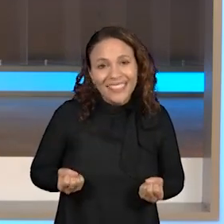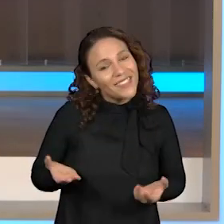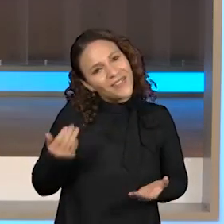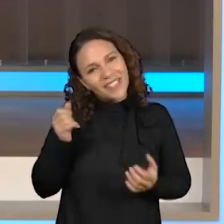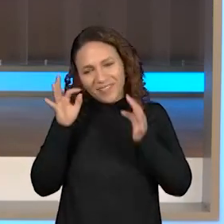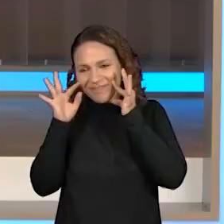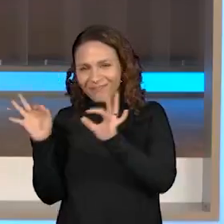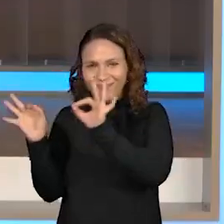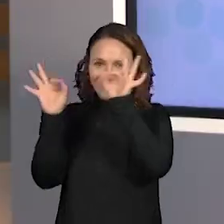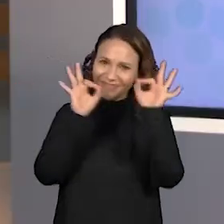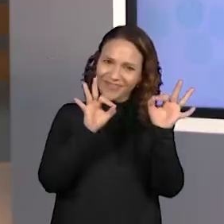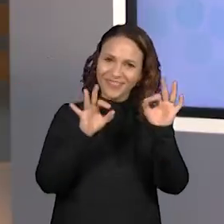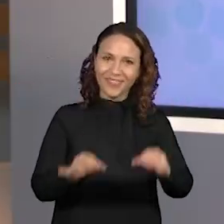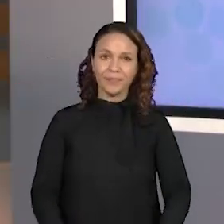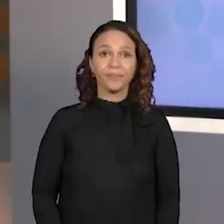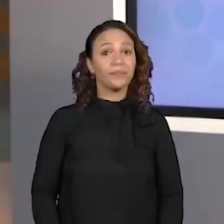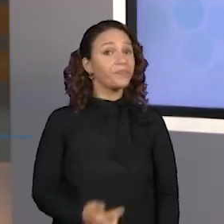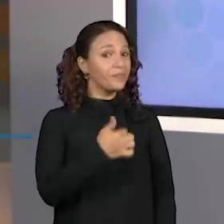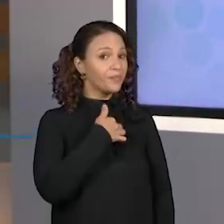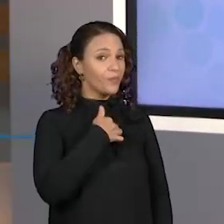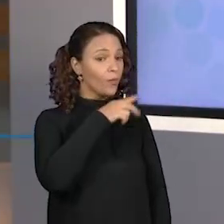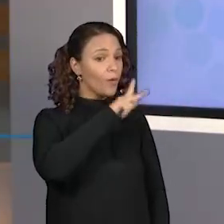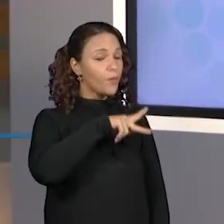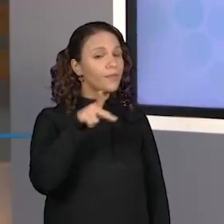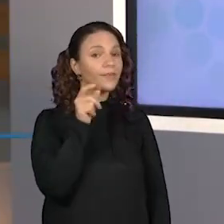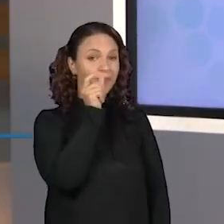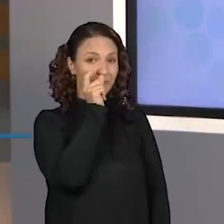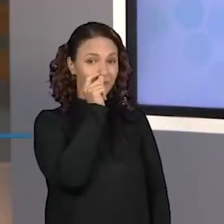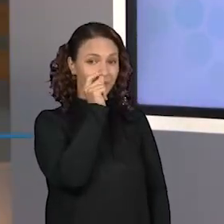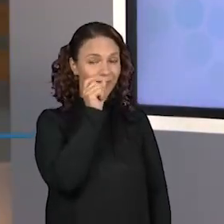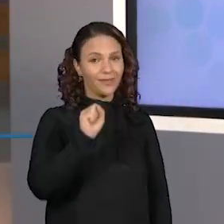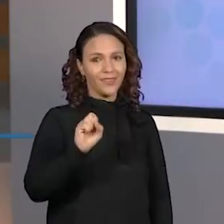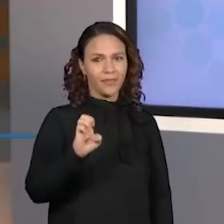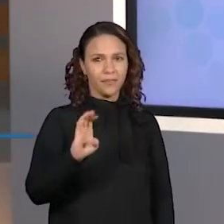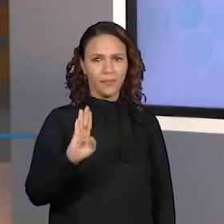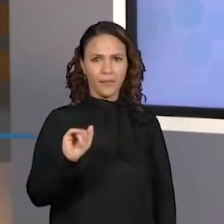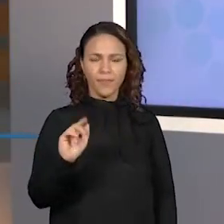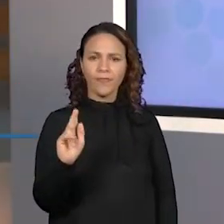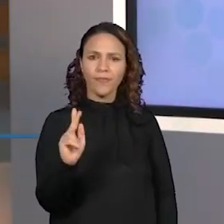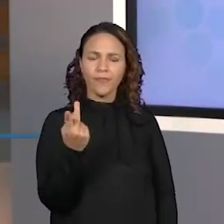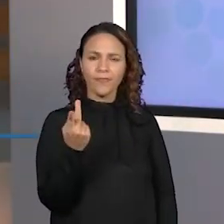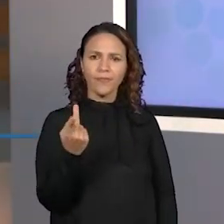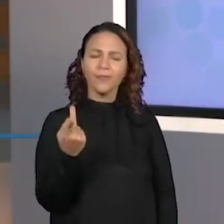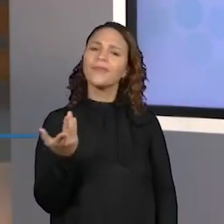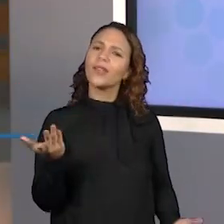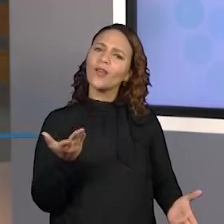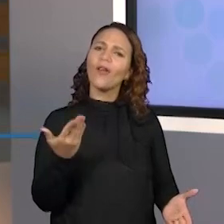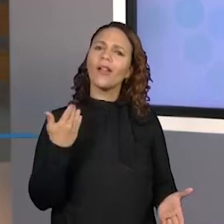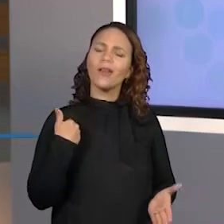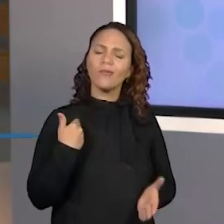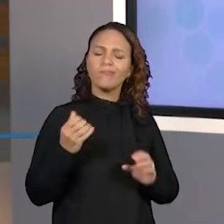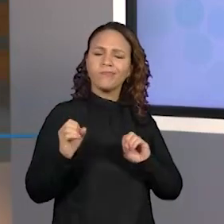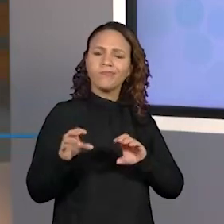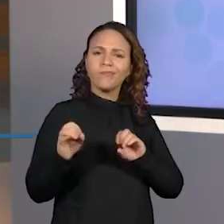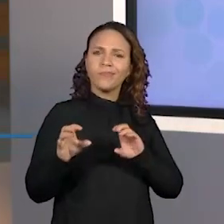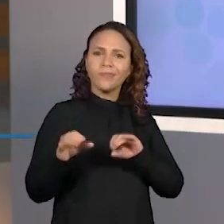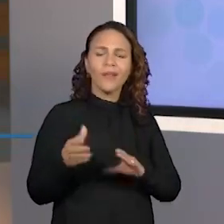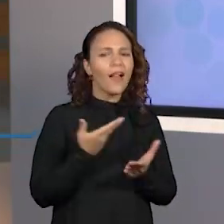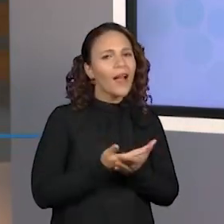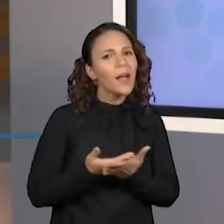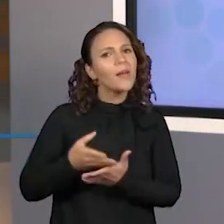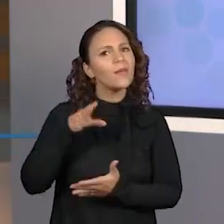gente. Eu sou o professor Seba Nunes e vou mais uma vez aqui conduzir a aula de língua portuguesa e